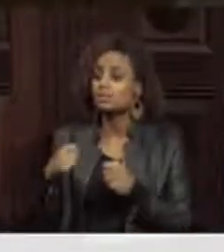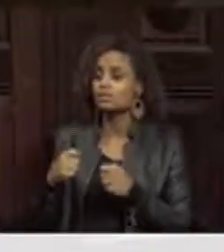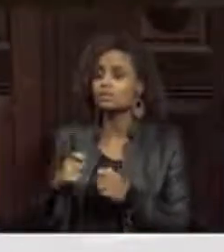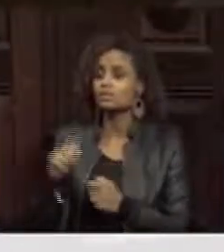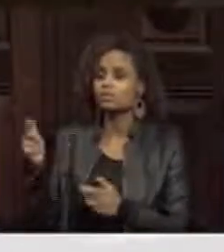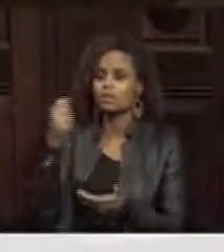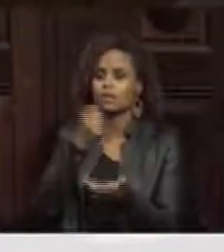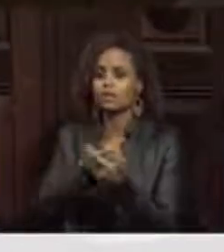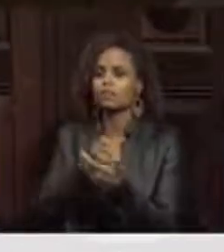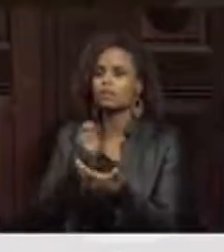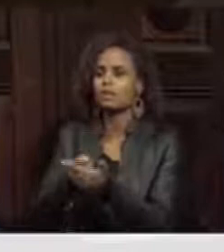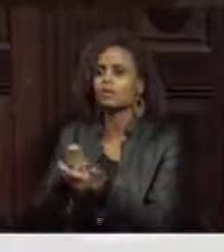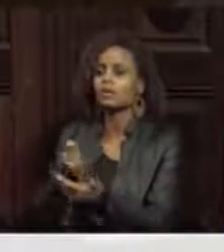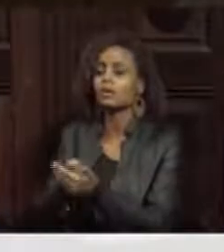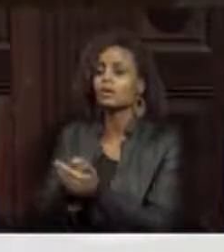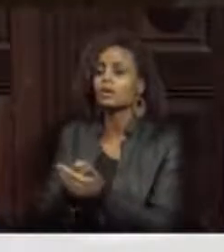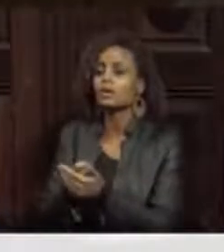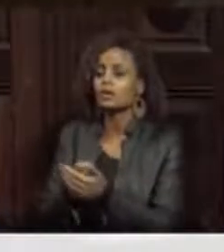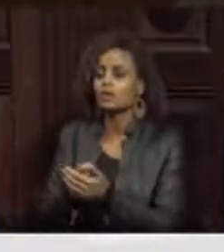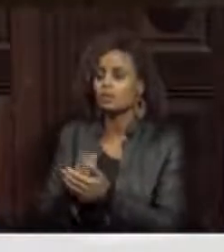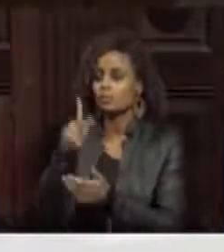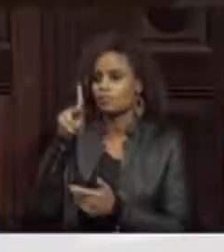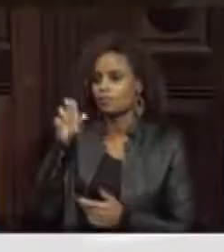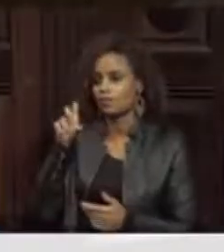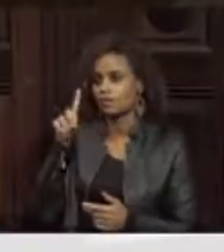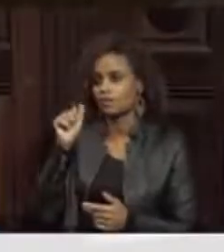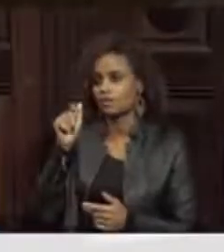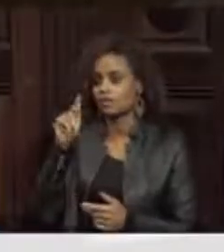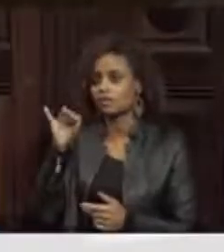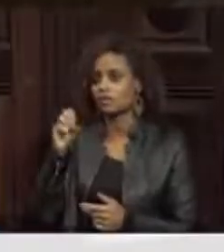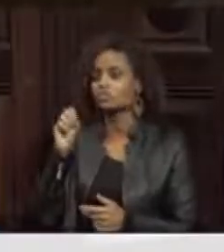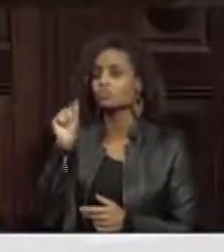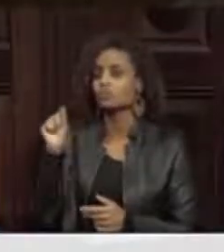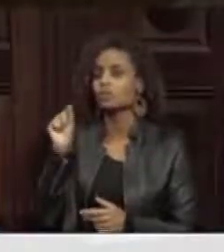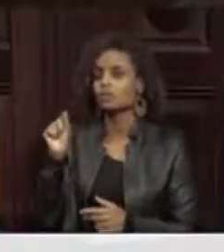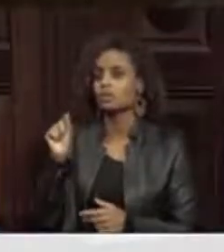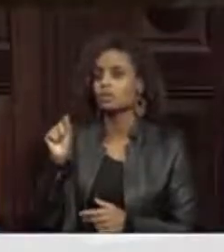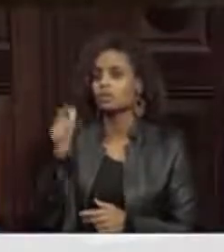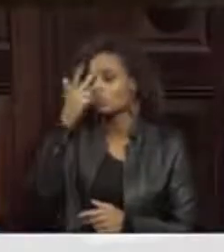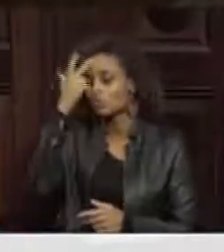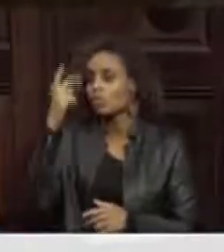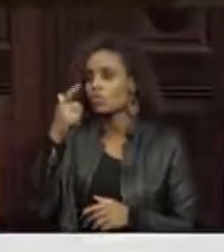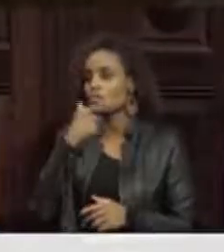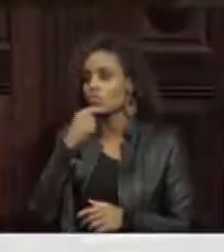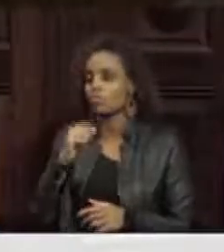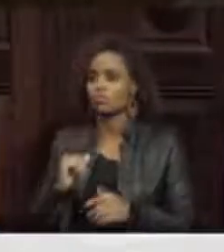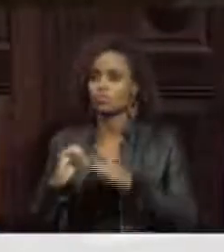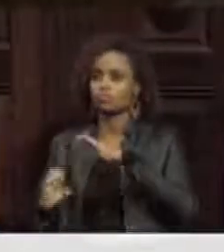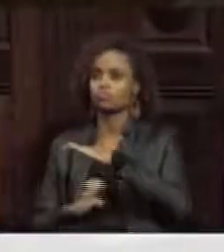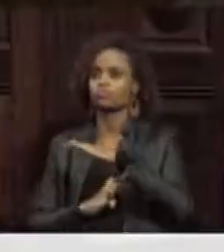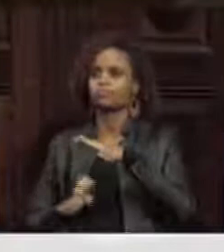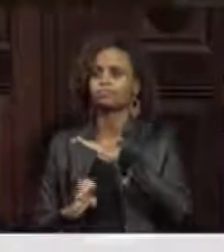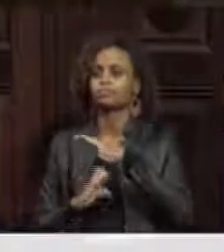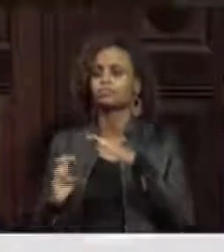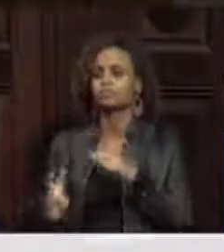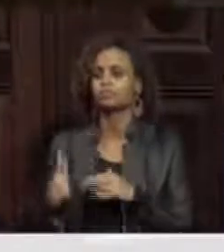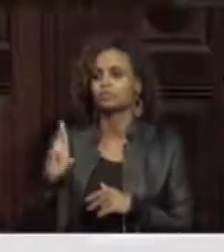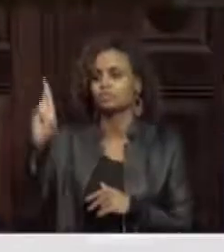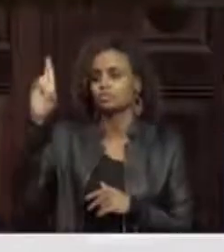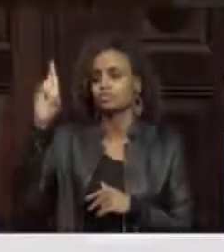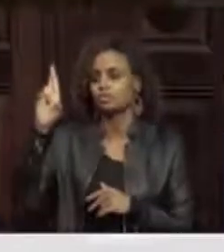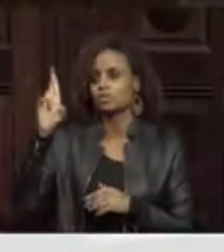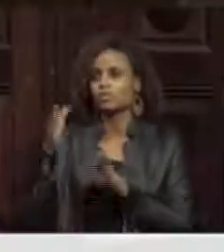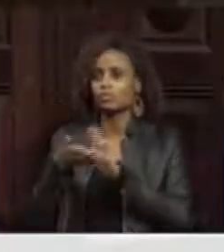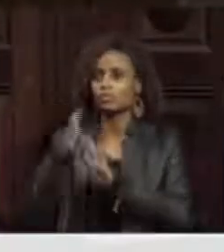os bolsos de dinheiro, que são os empresários que estão por